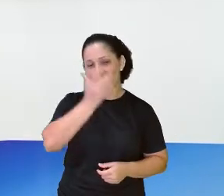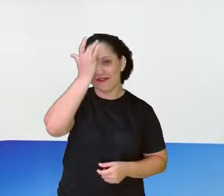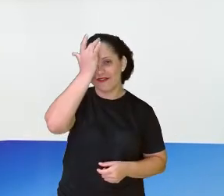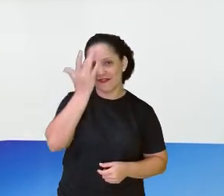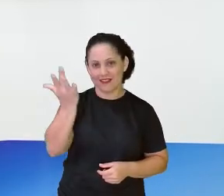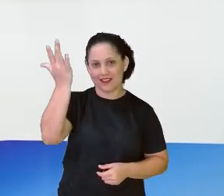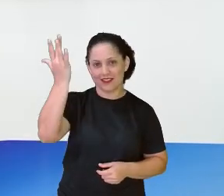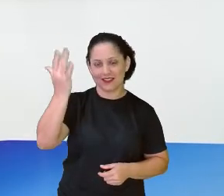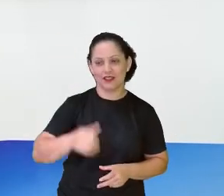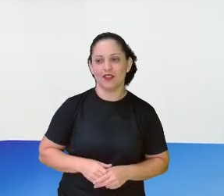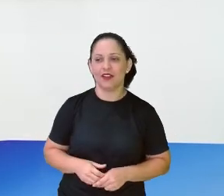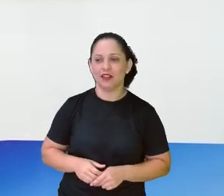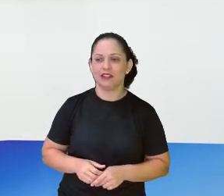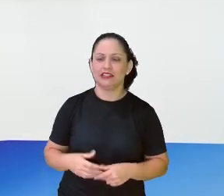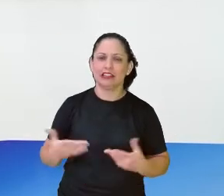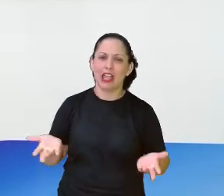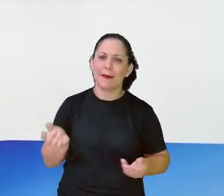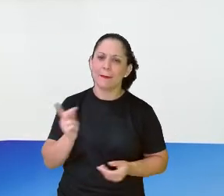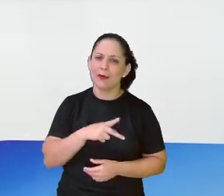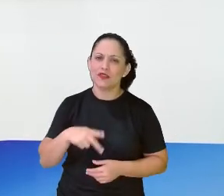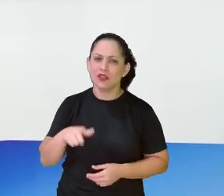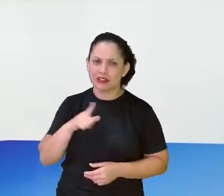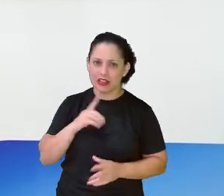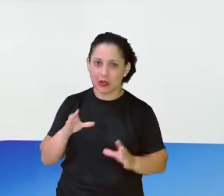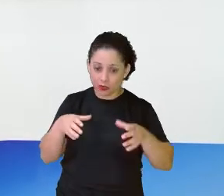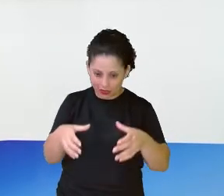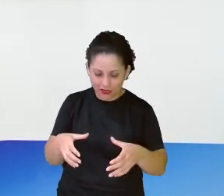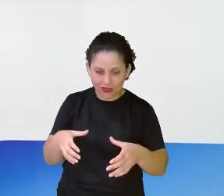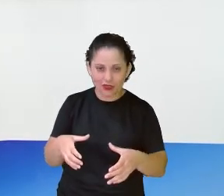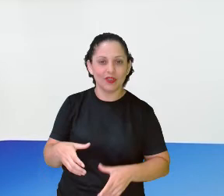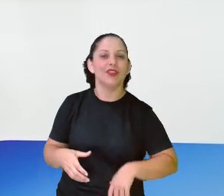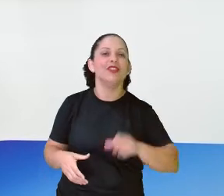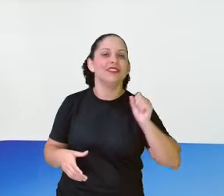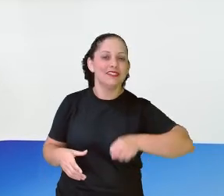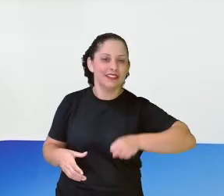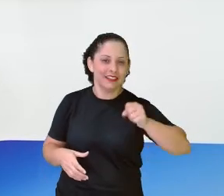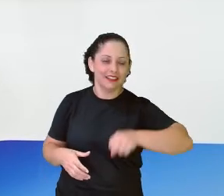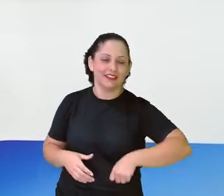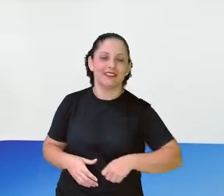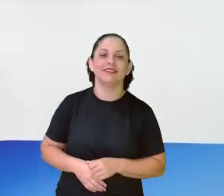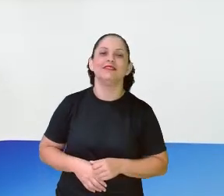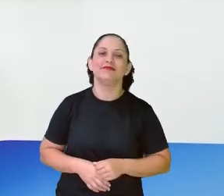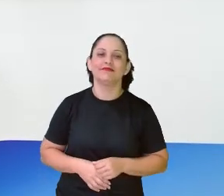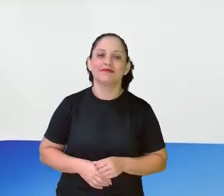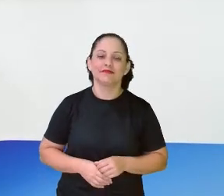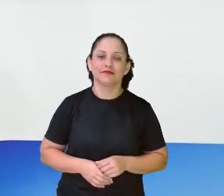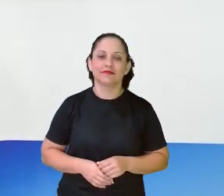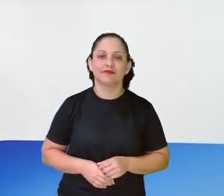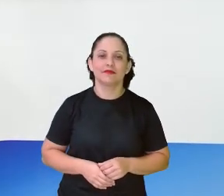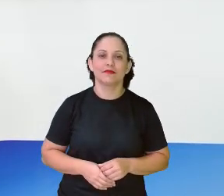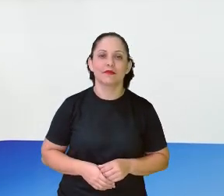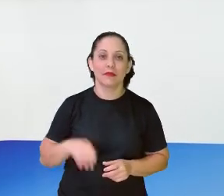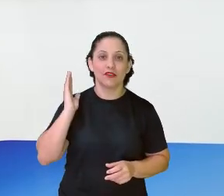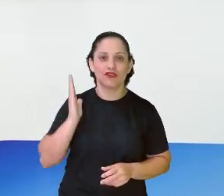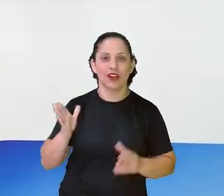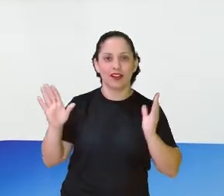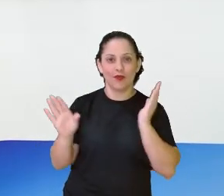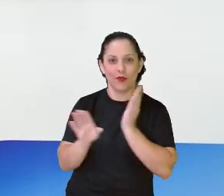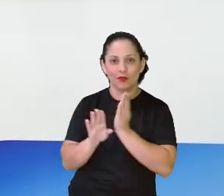Fácil, né? Professora, a senhora tem o disco? Tenho sim. Claro que tenho. E já encontrei